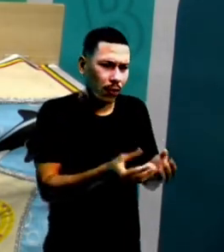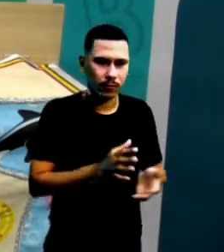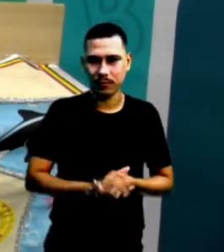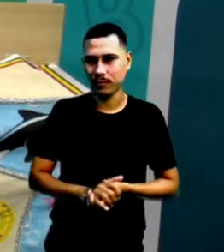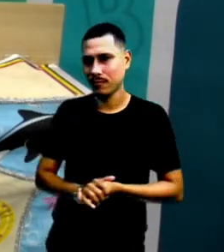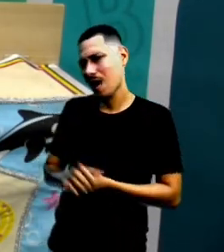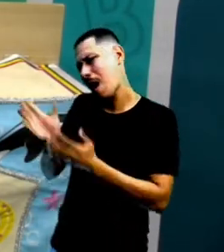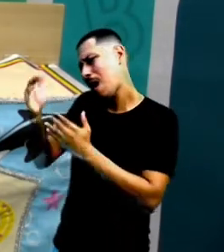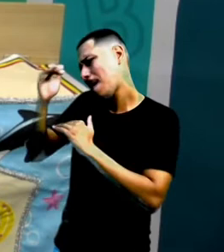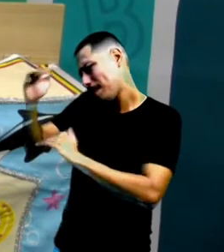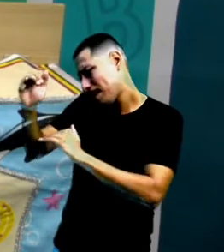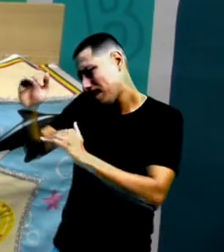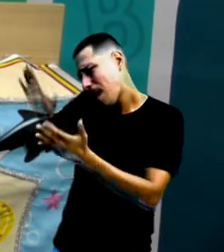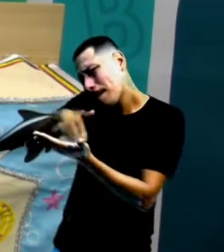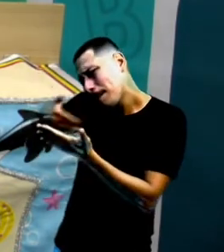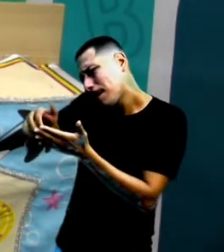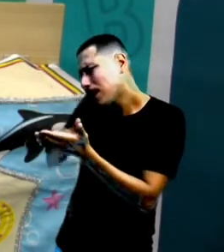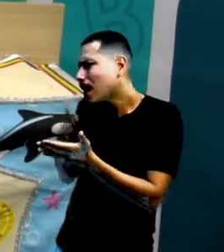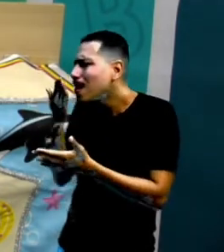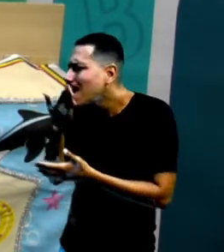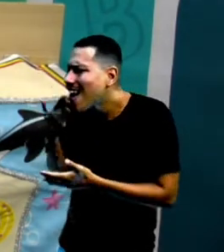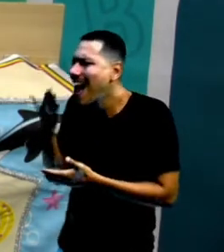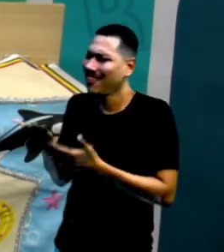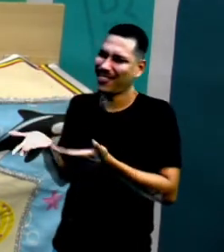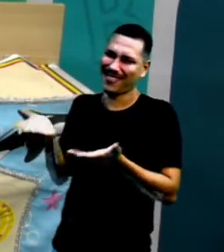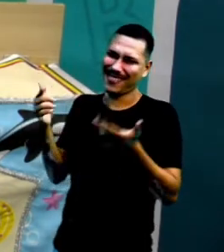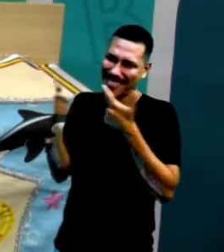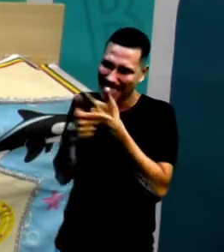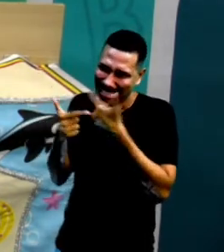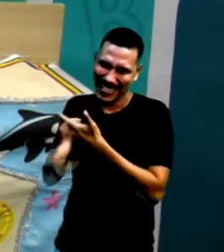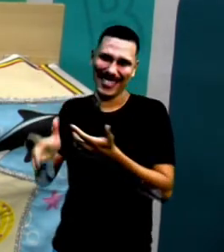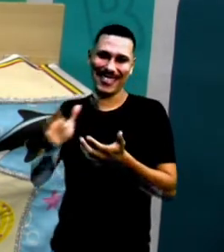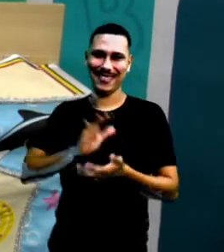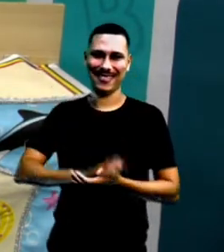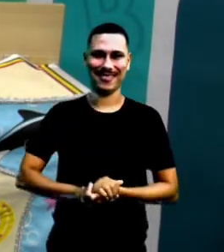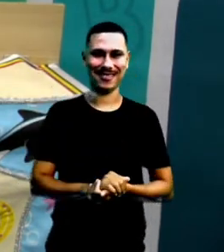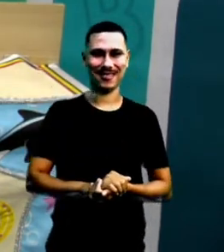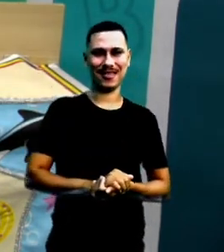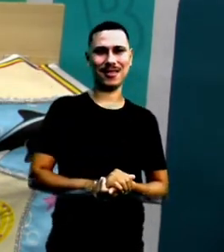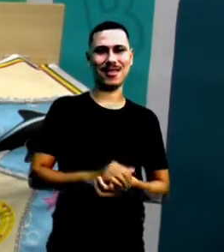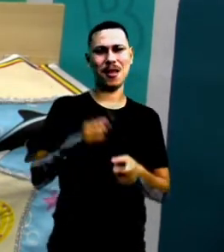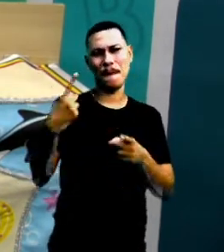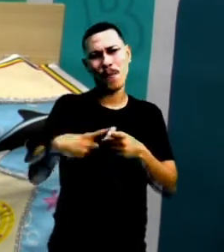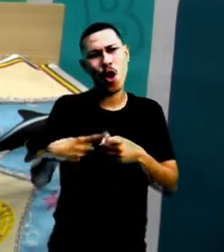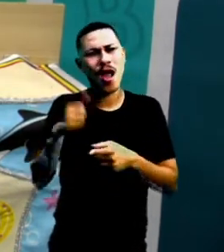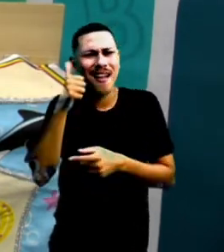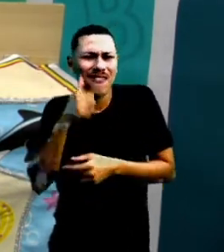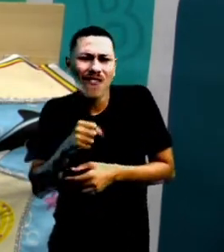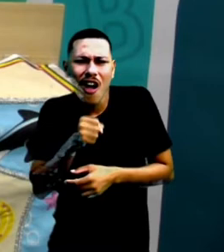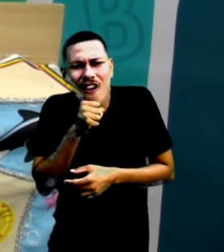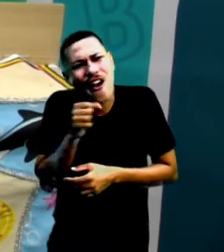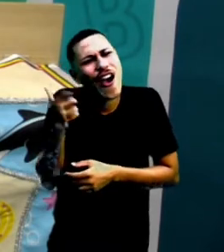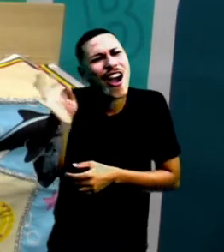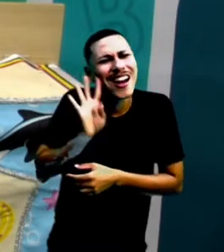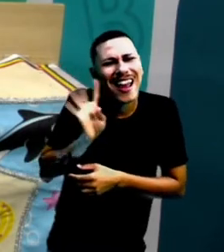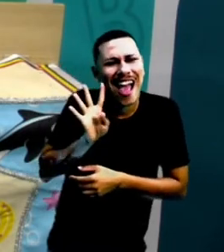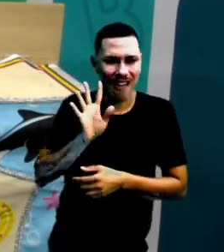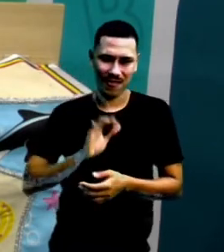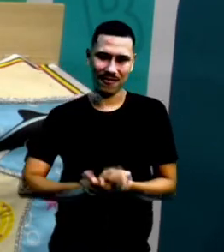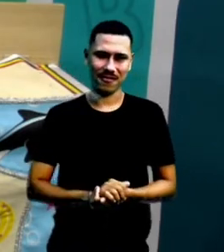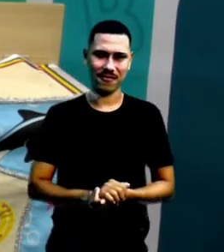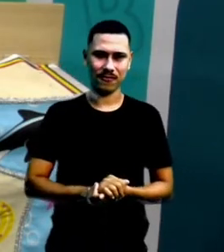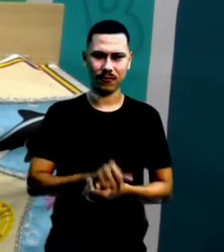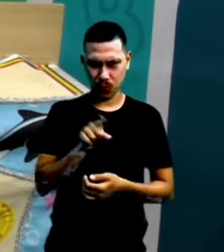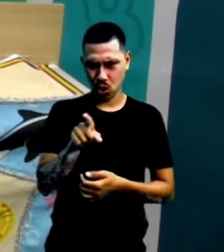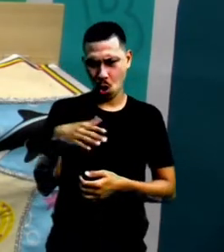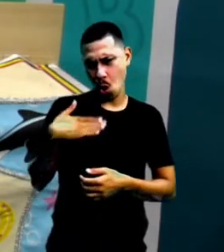O pote de melado, leiturinha. Isso mesmo. Porque essa vovó é muito boazinha. Tu